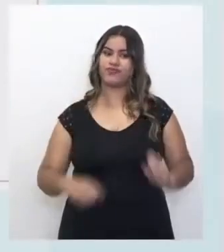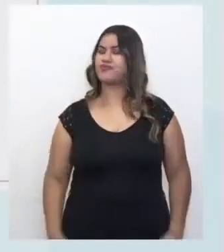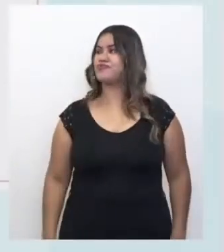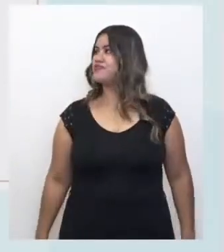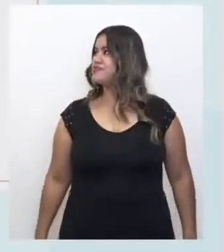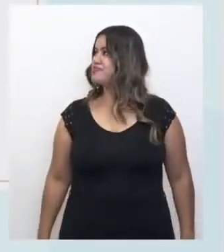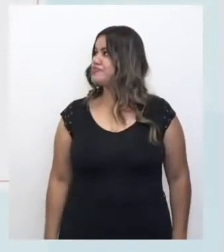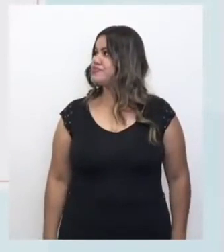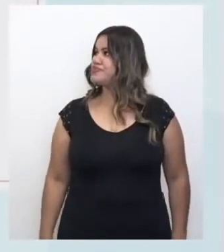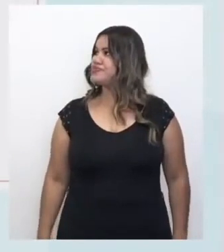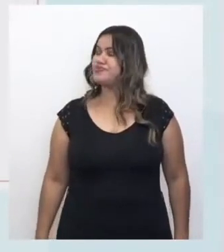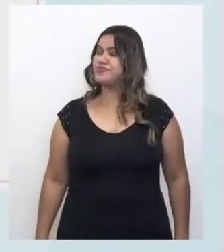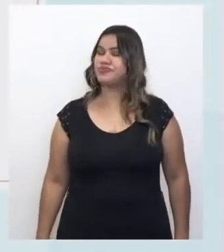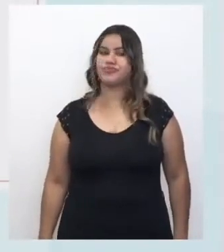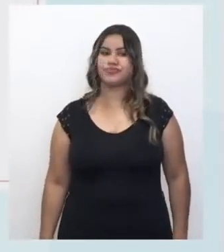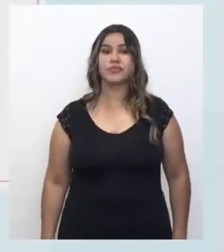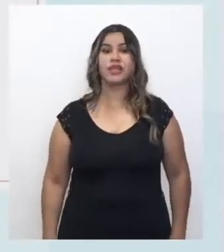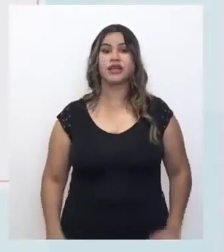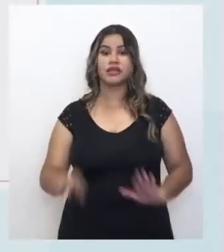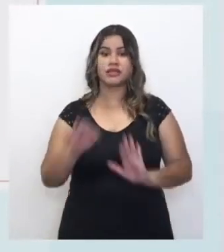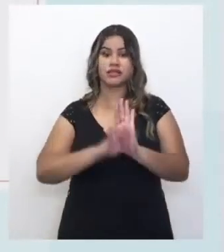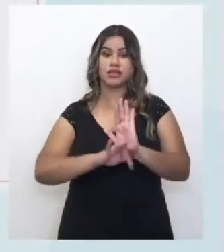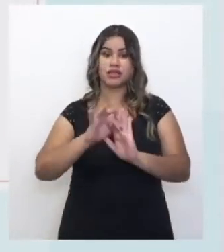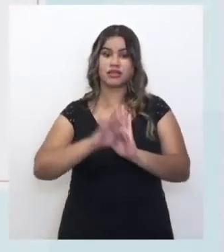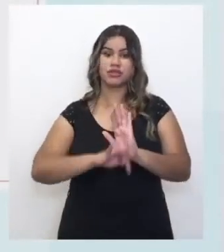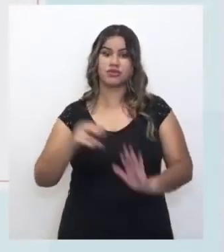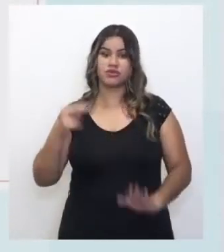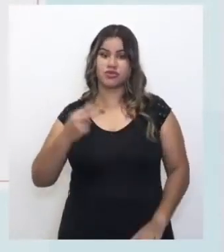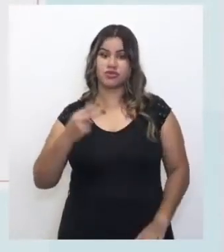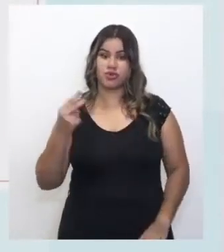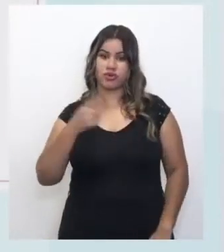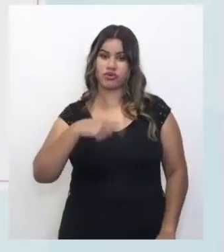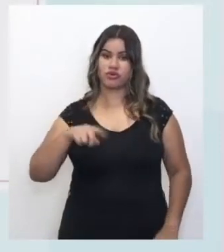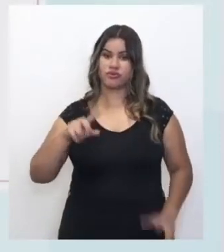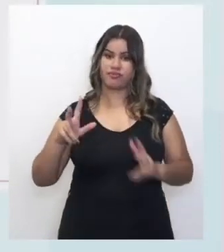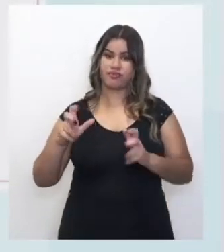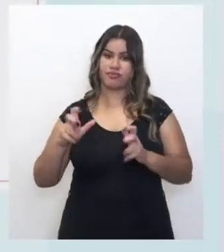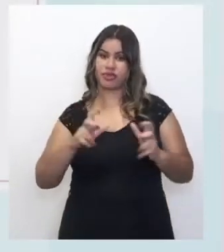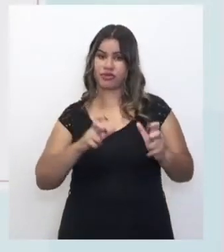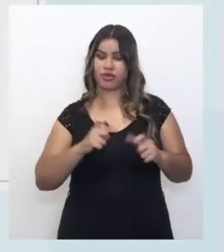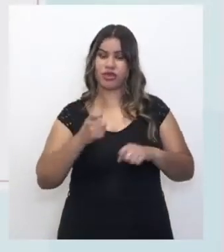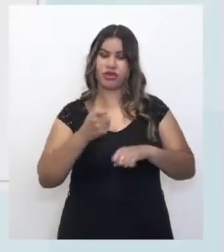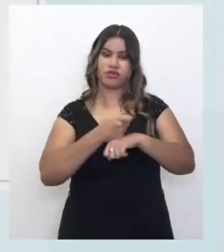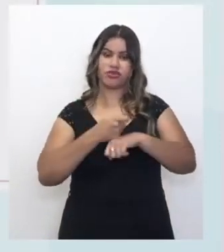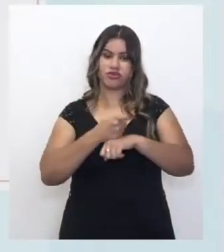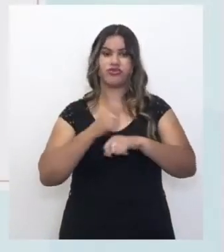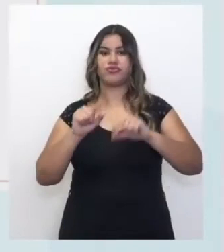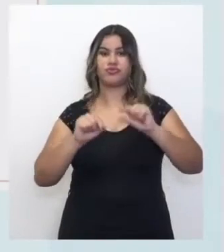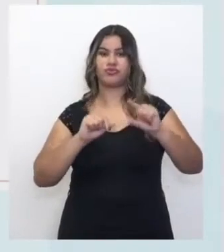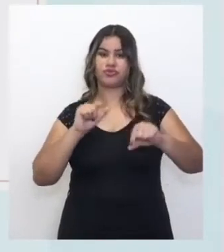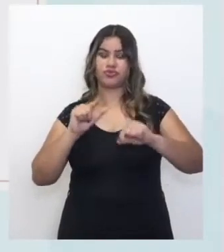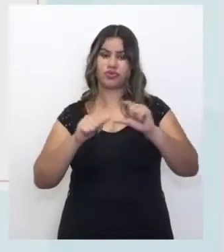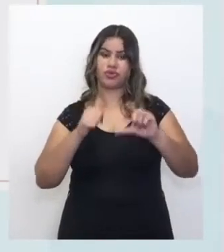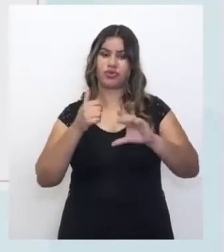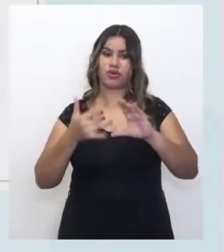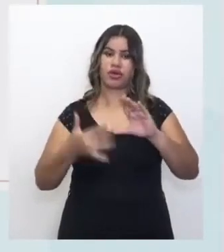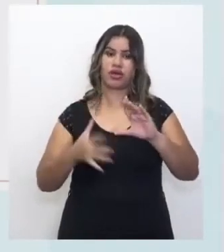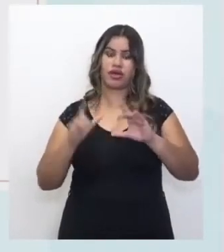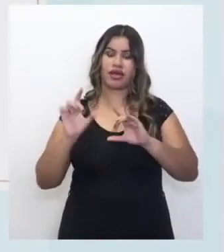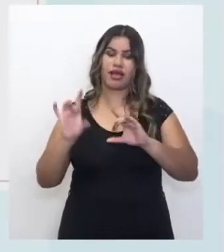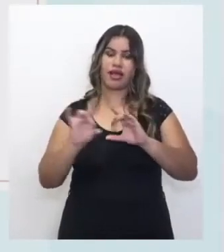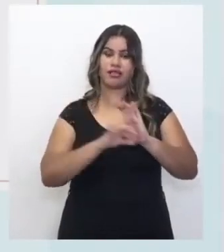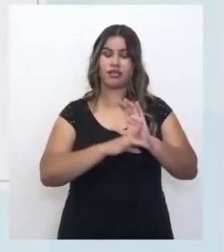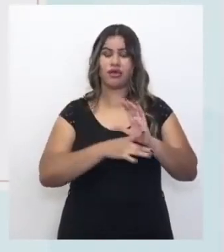Que a gente vai fazer de 2 textos, para a gente perceber como que essas escolhas dos adjetivos, né, para caracterizar os seres,